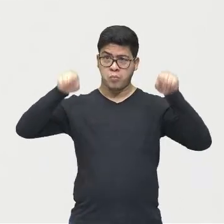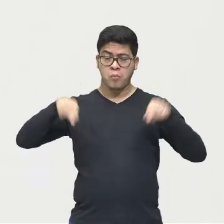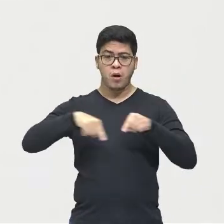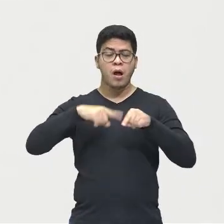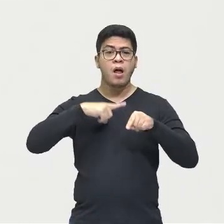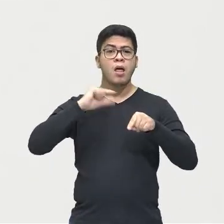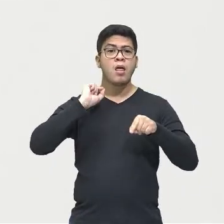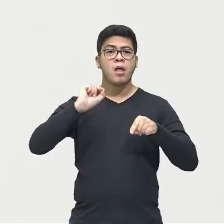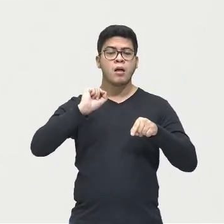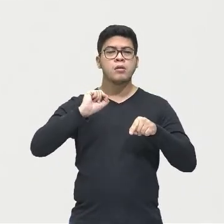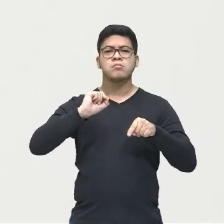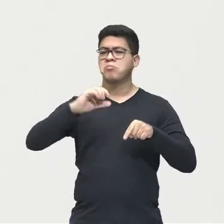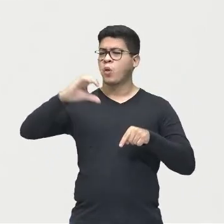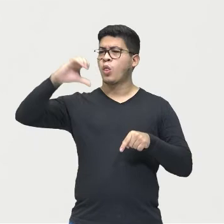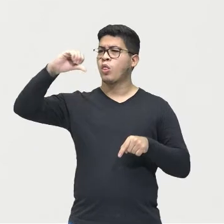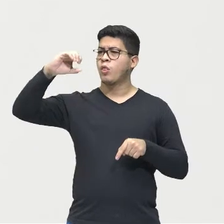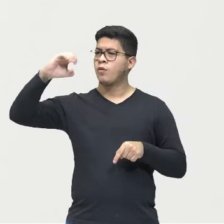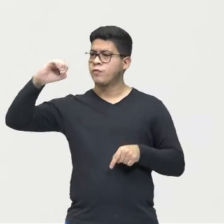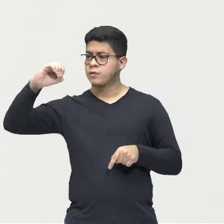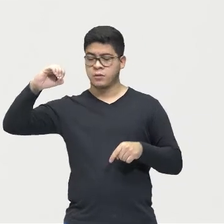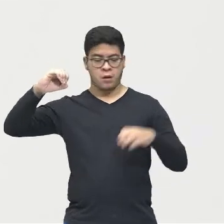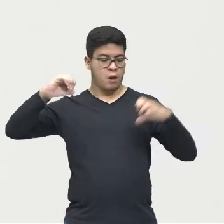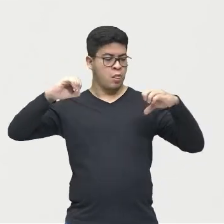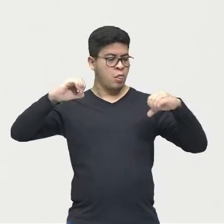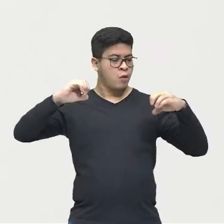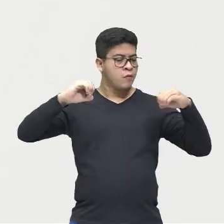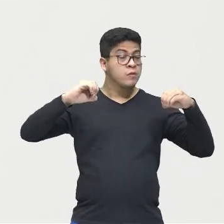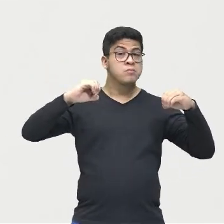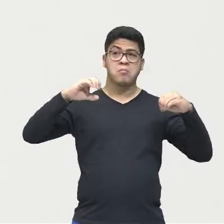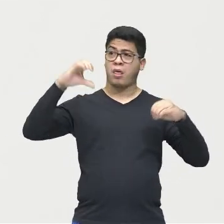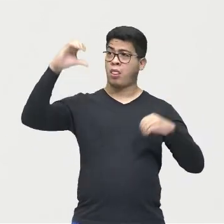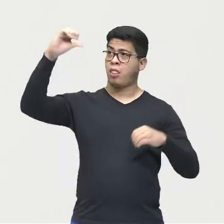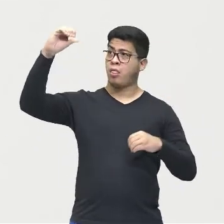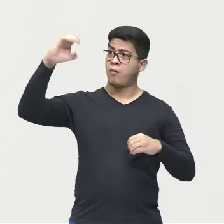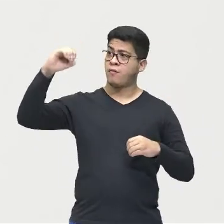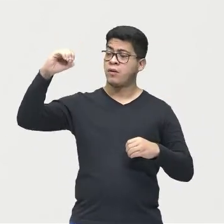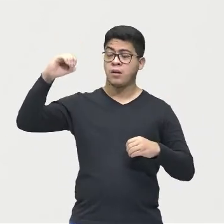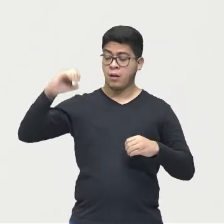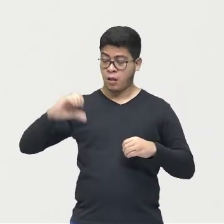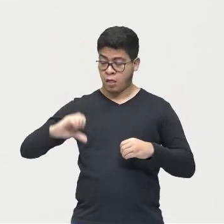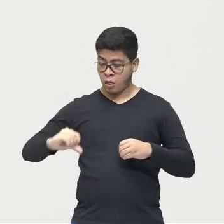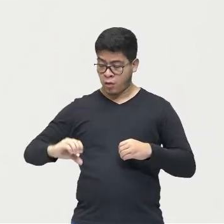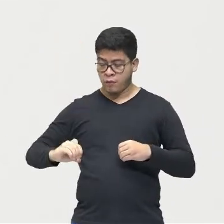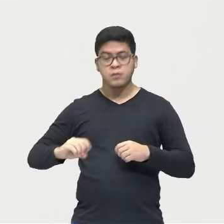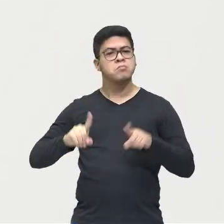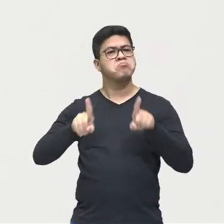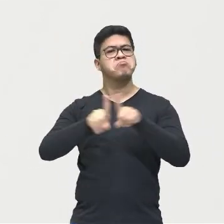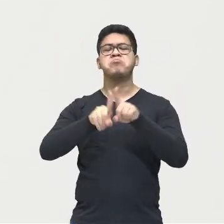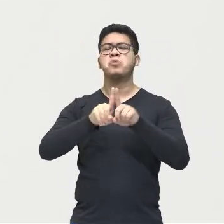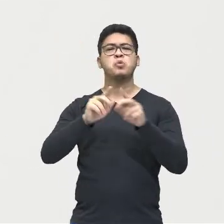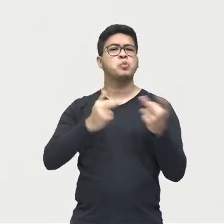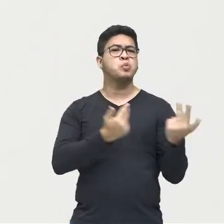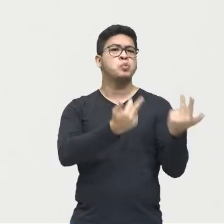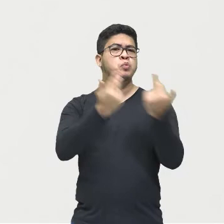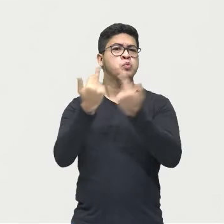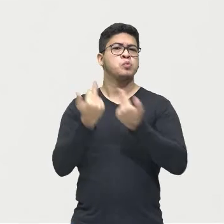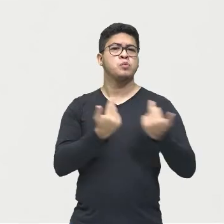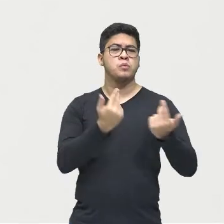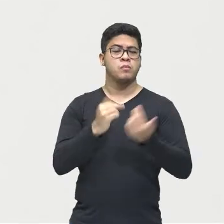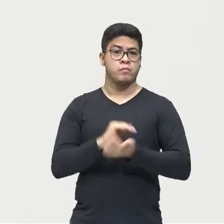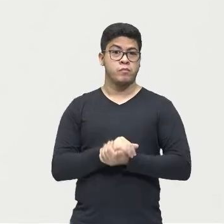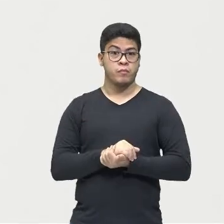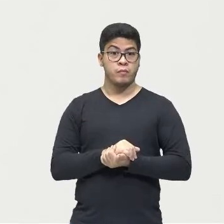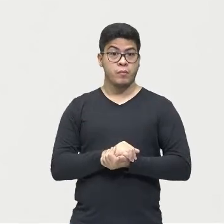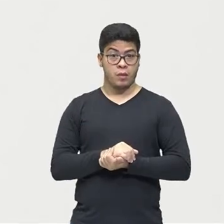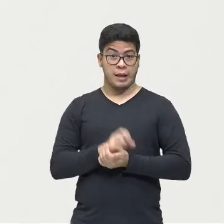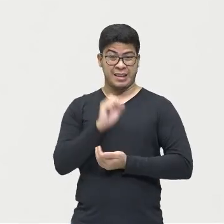As diagonais, que são esses dois segmentos aqui, um em vermelho e outro em azul, elas são bissetrizes dos vértices, ou seja,